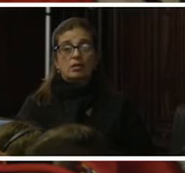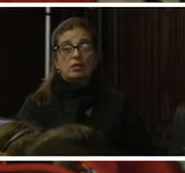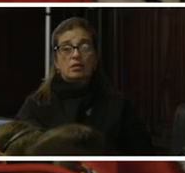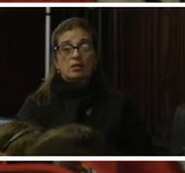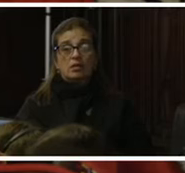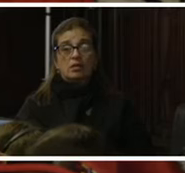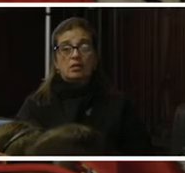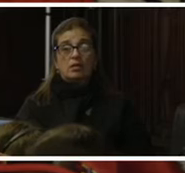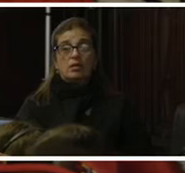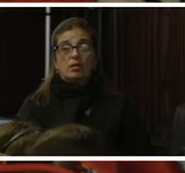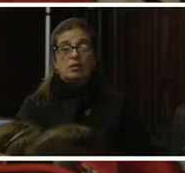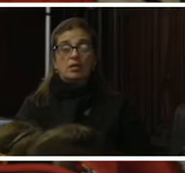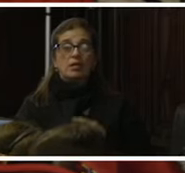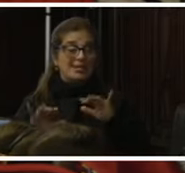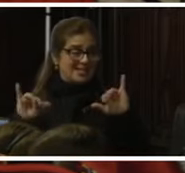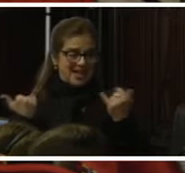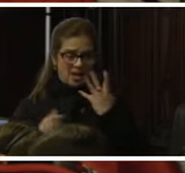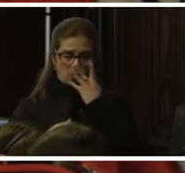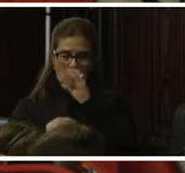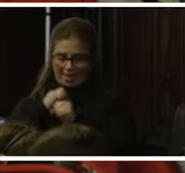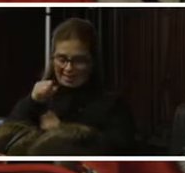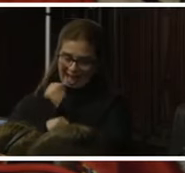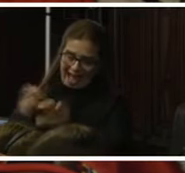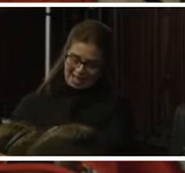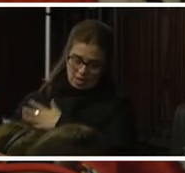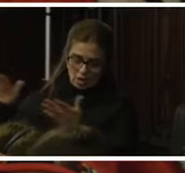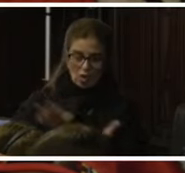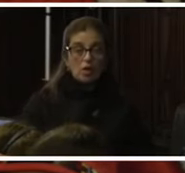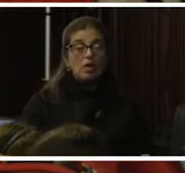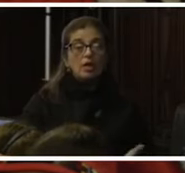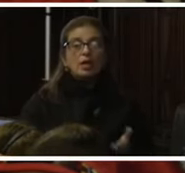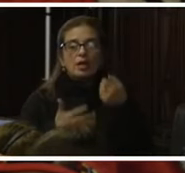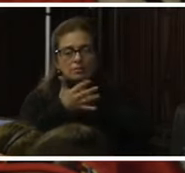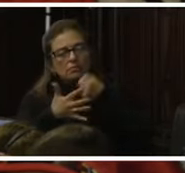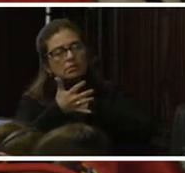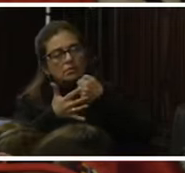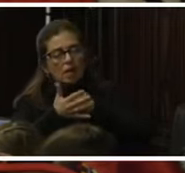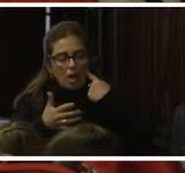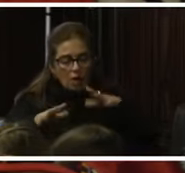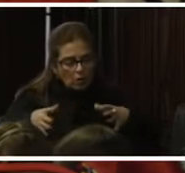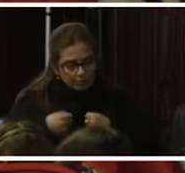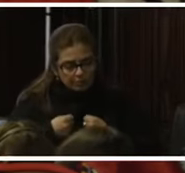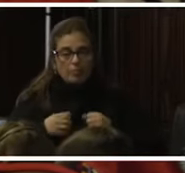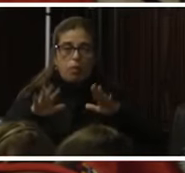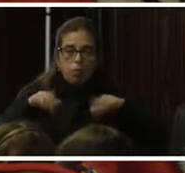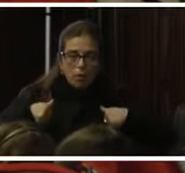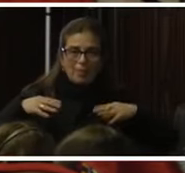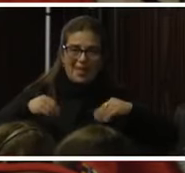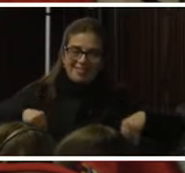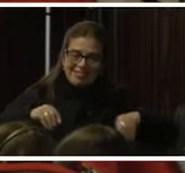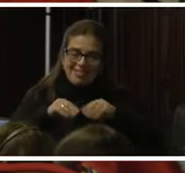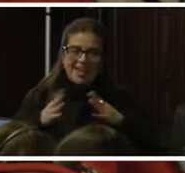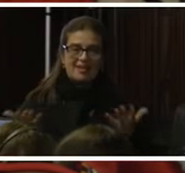mais de 40 anos luta por nossa terra então